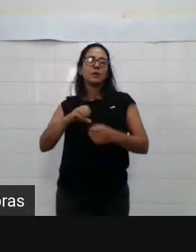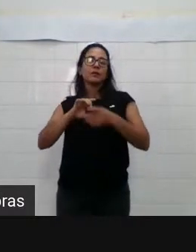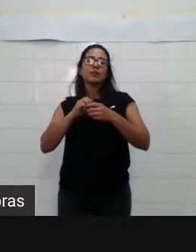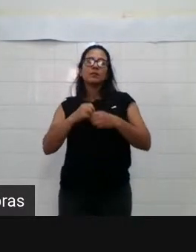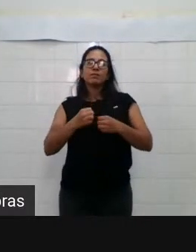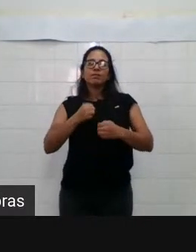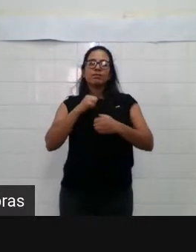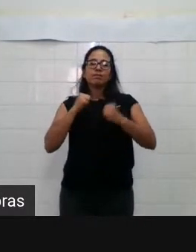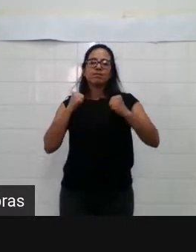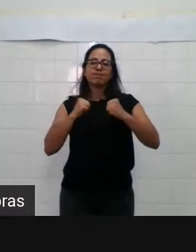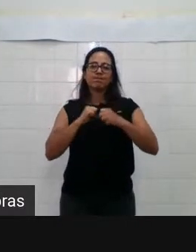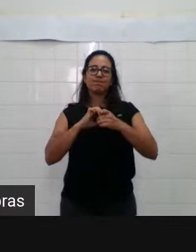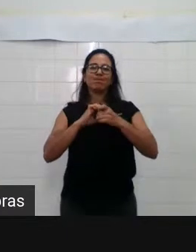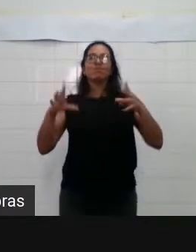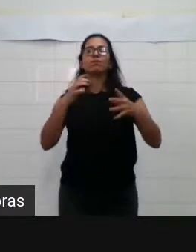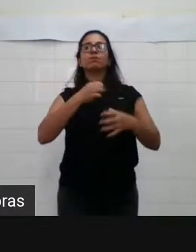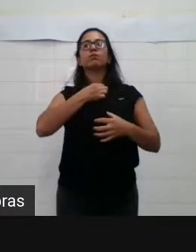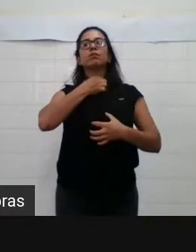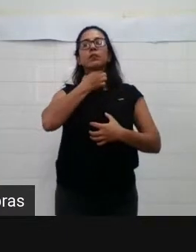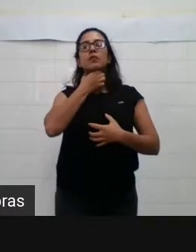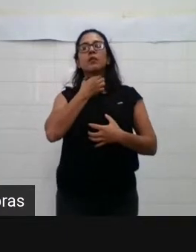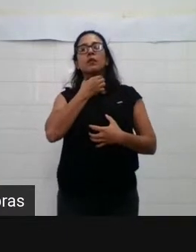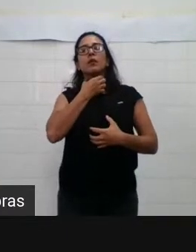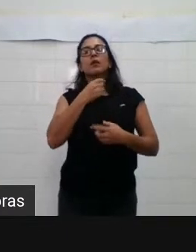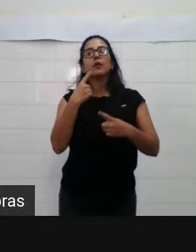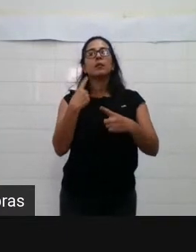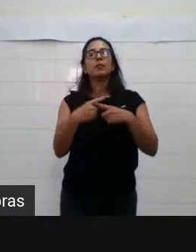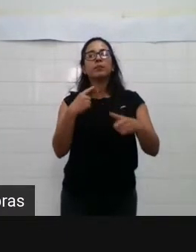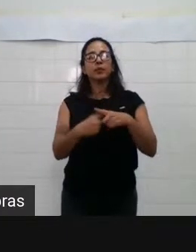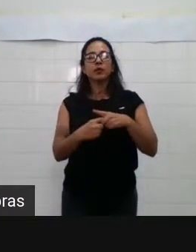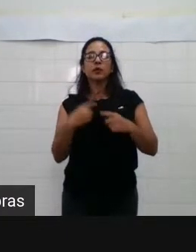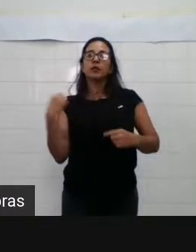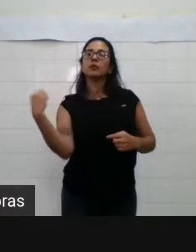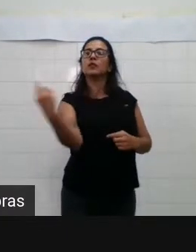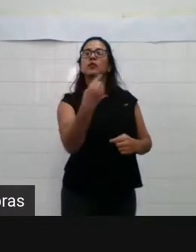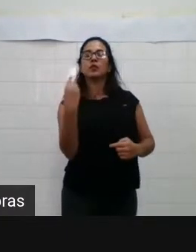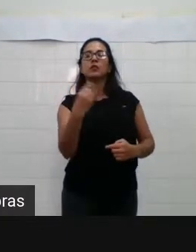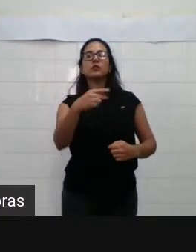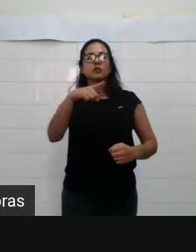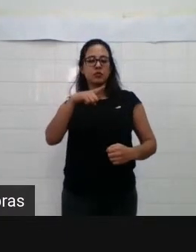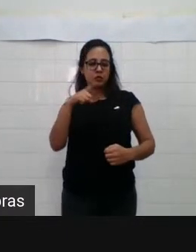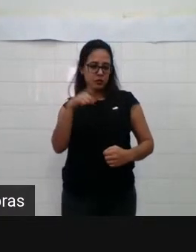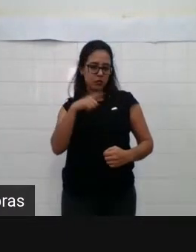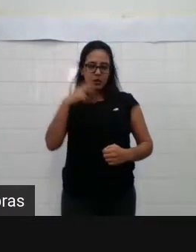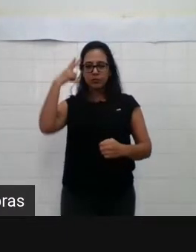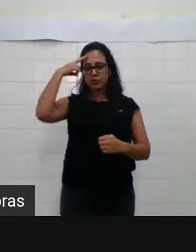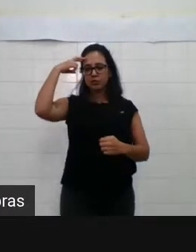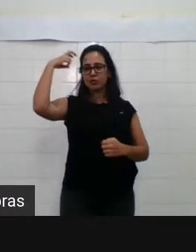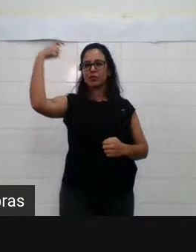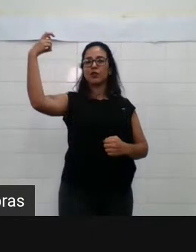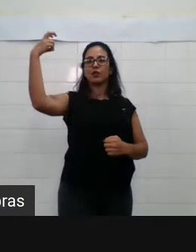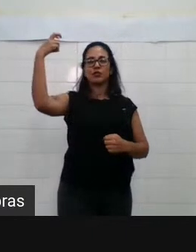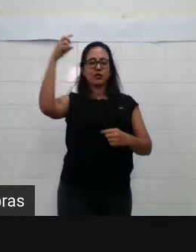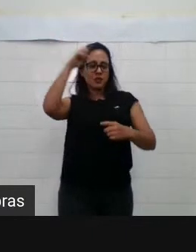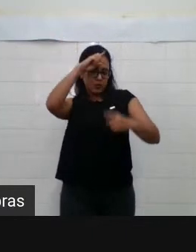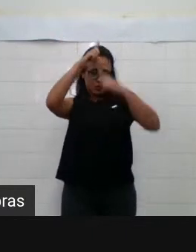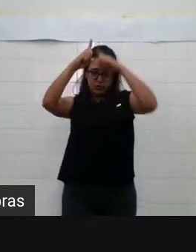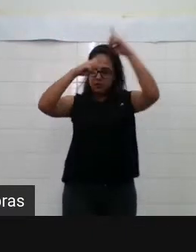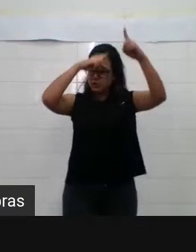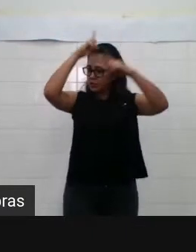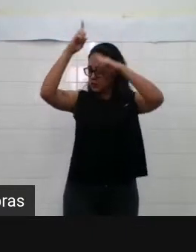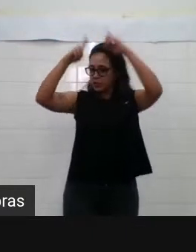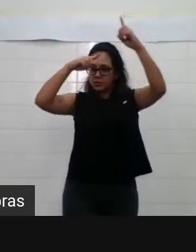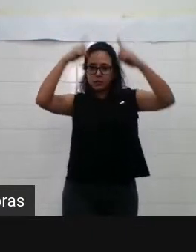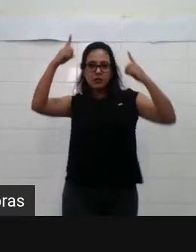nossa garganta, porque nós somos dotadas de ideias e somos dotadas de